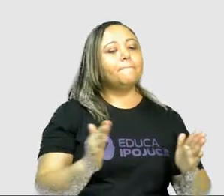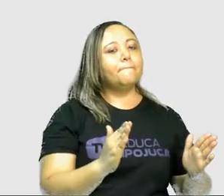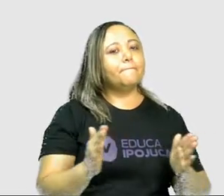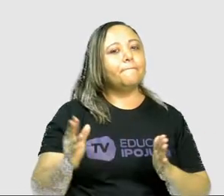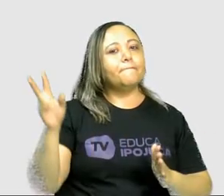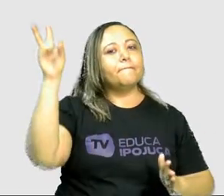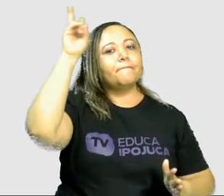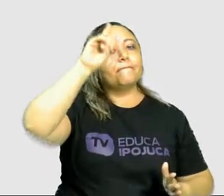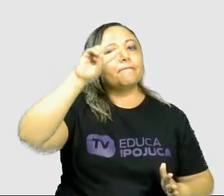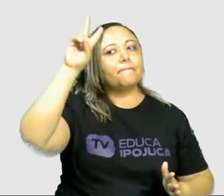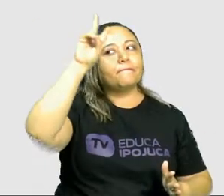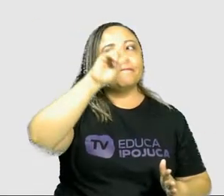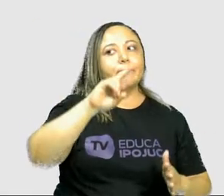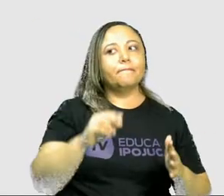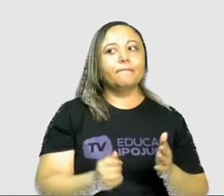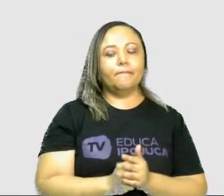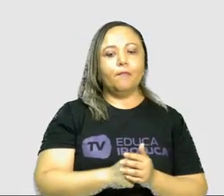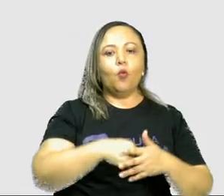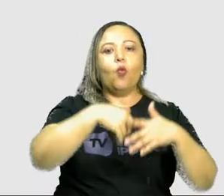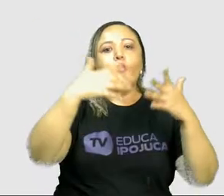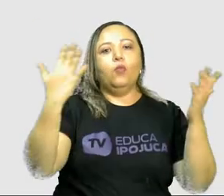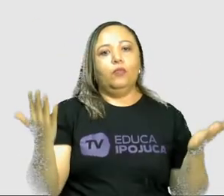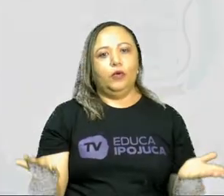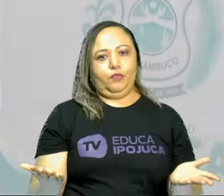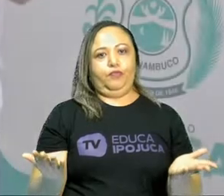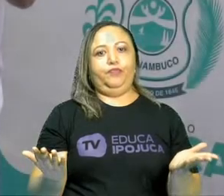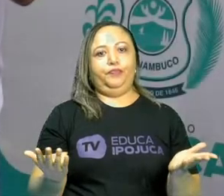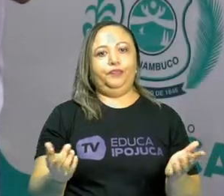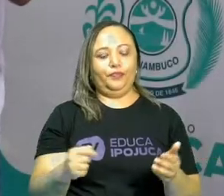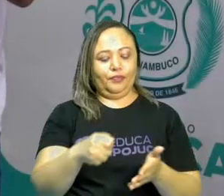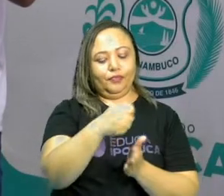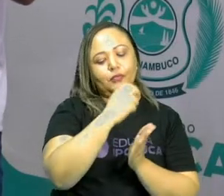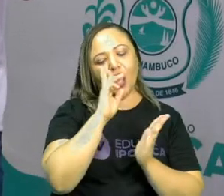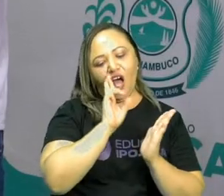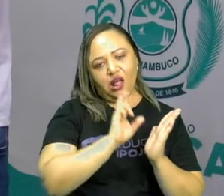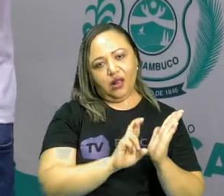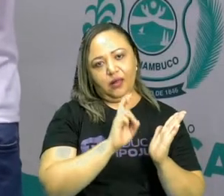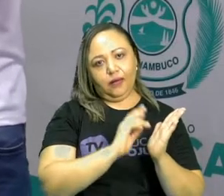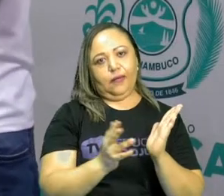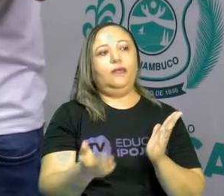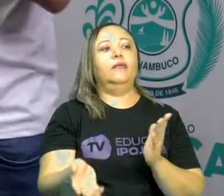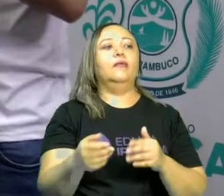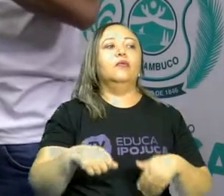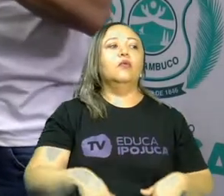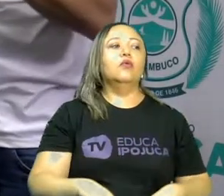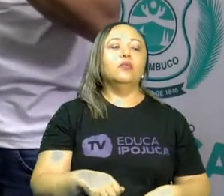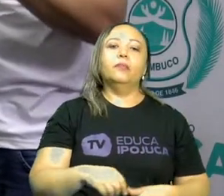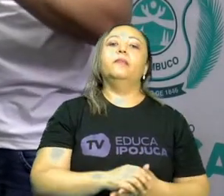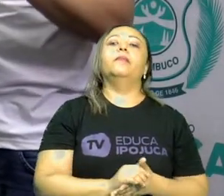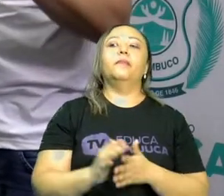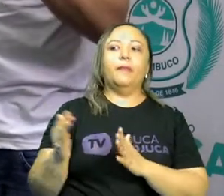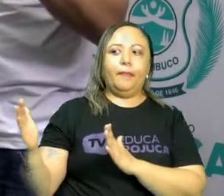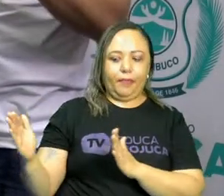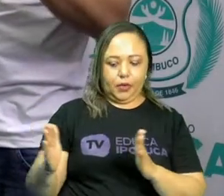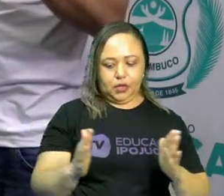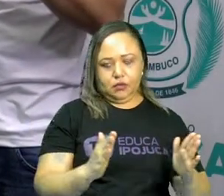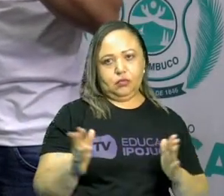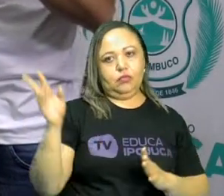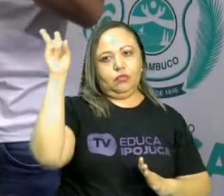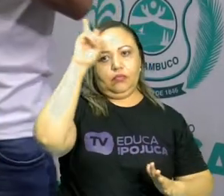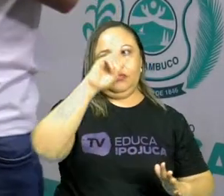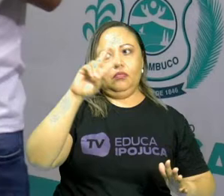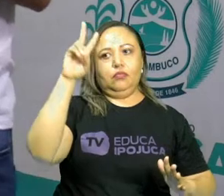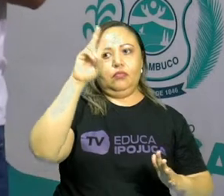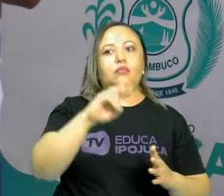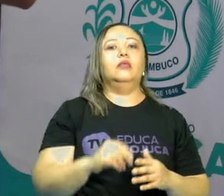Tá? Peguem aí os seus cadernos e respondam a essa pergunta. Quais são os períodos históricos?